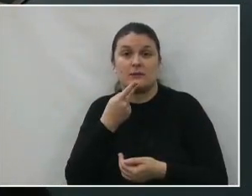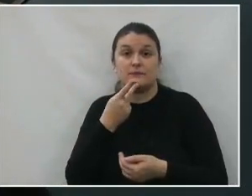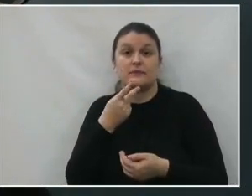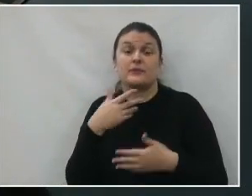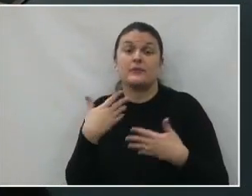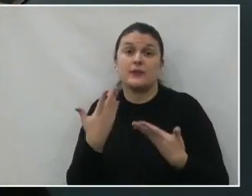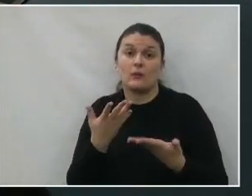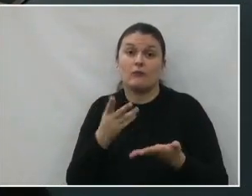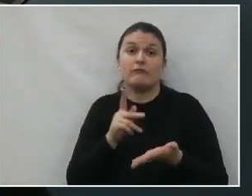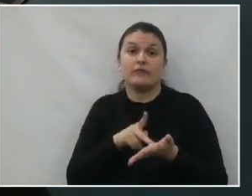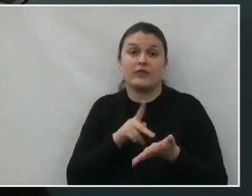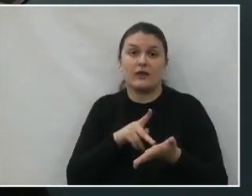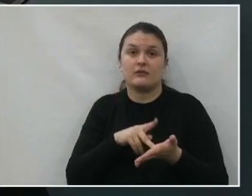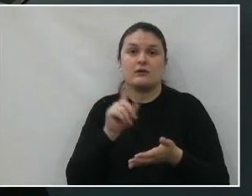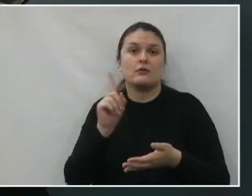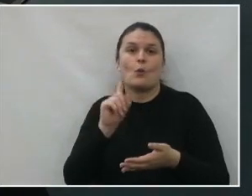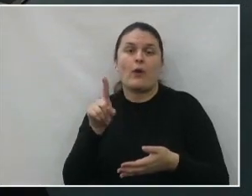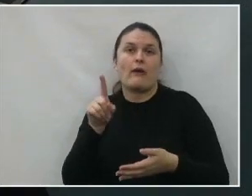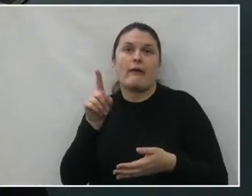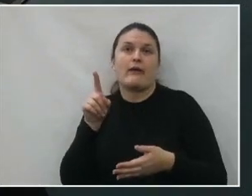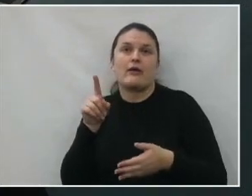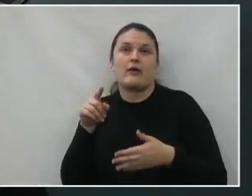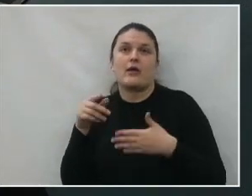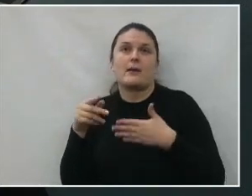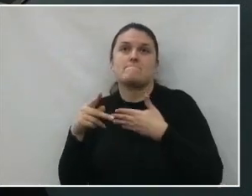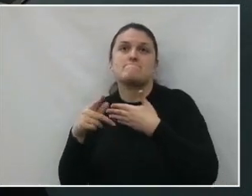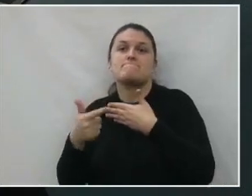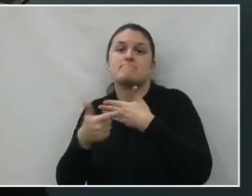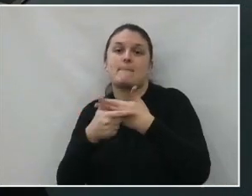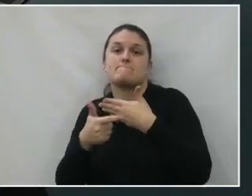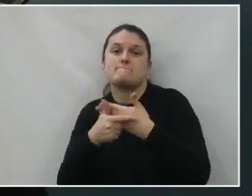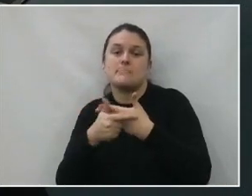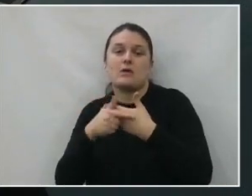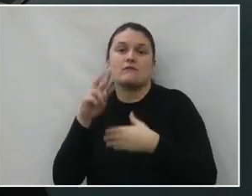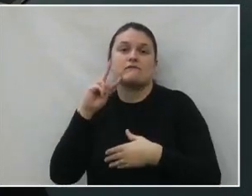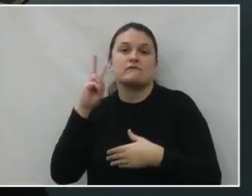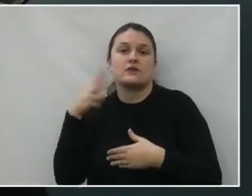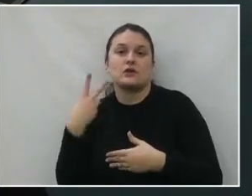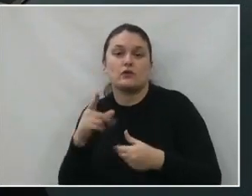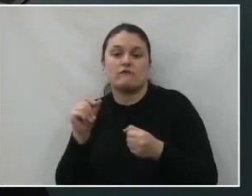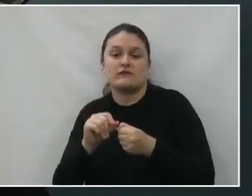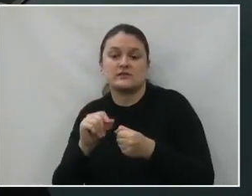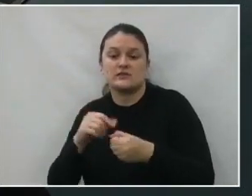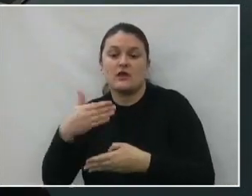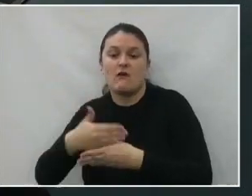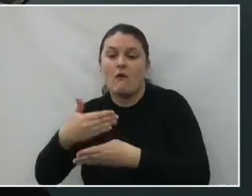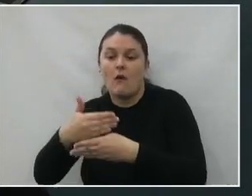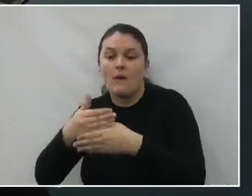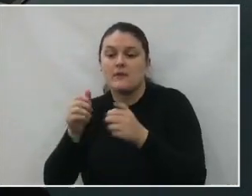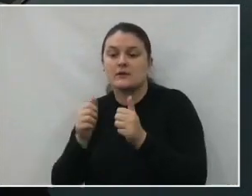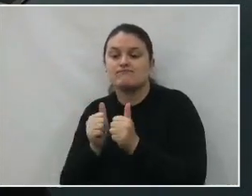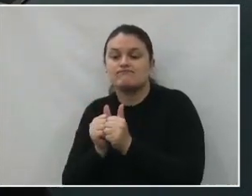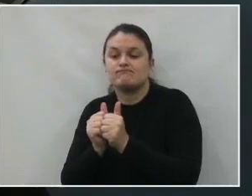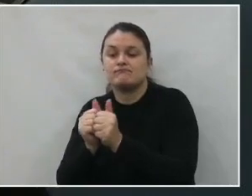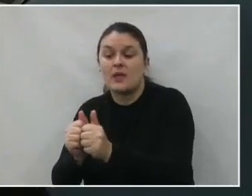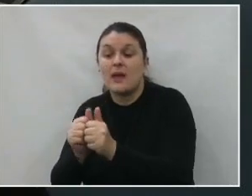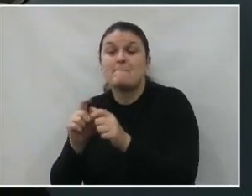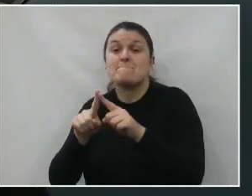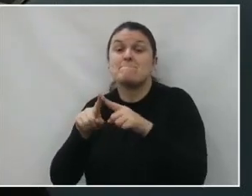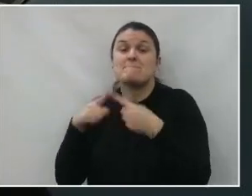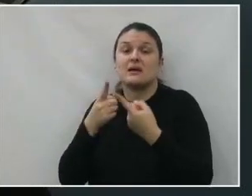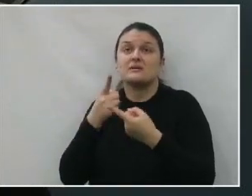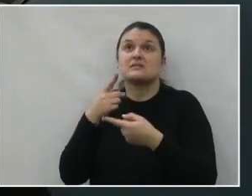na verdade, não é a função do vereador de fazer obras, de acompanhar, mas também de vir falar